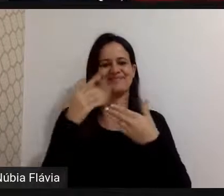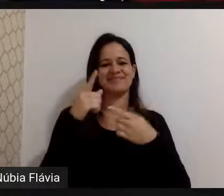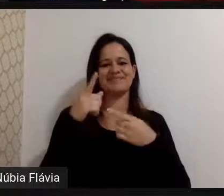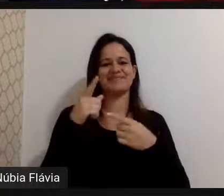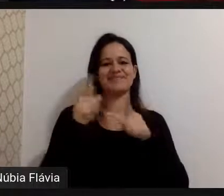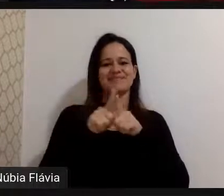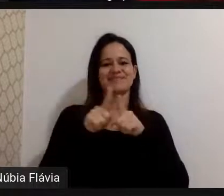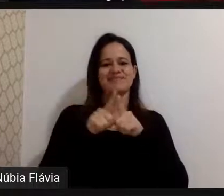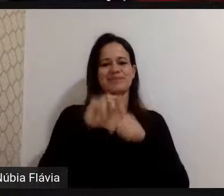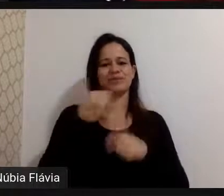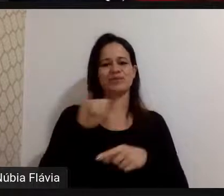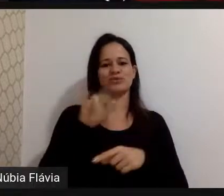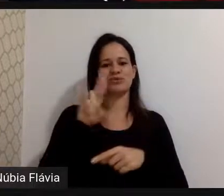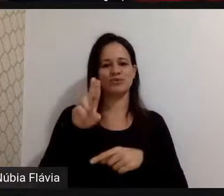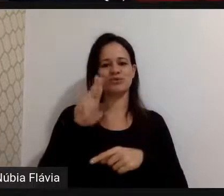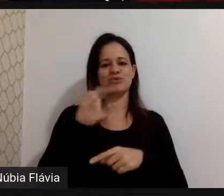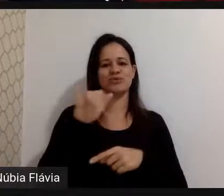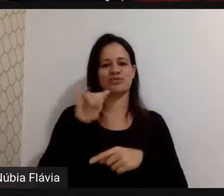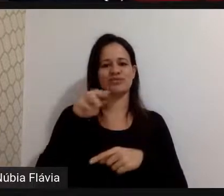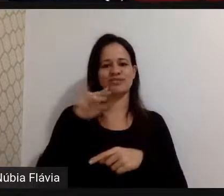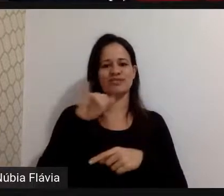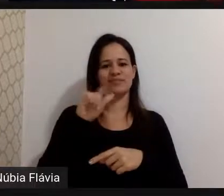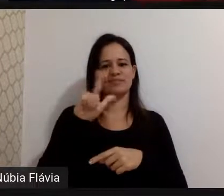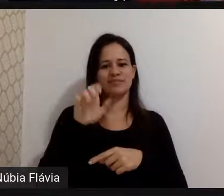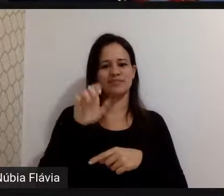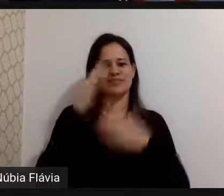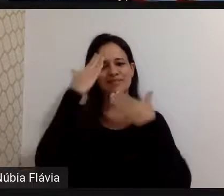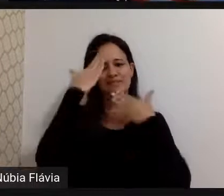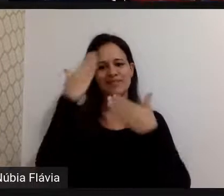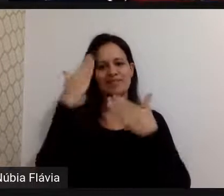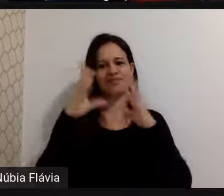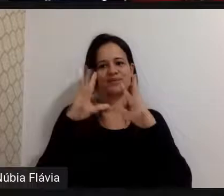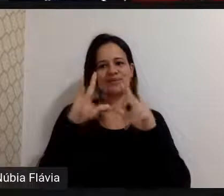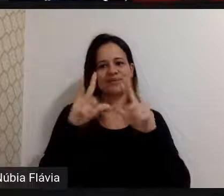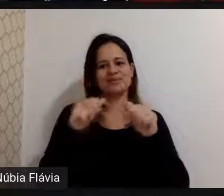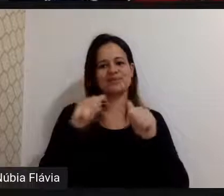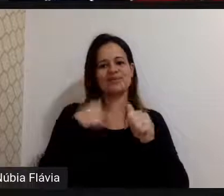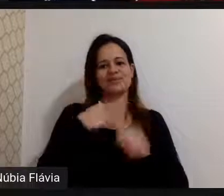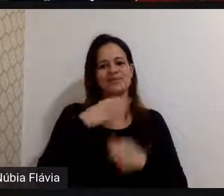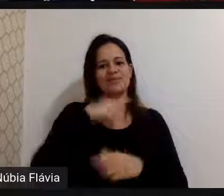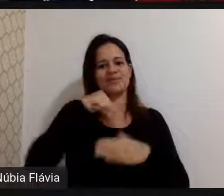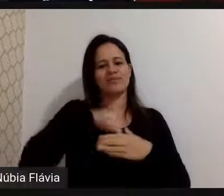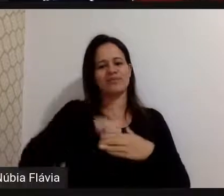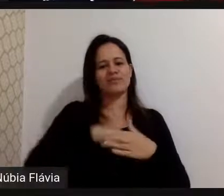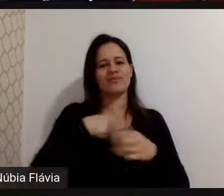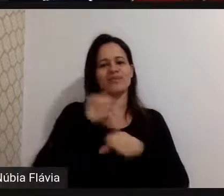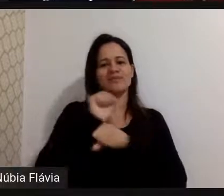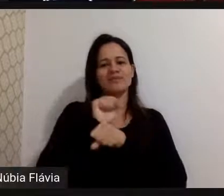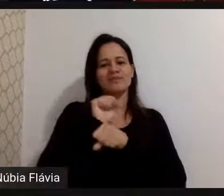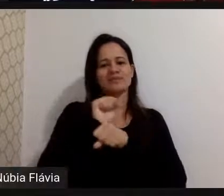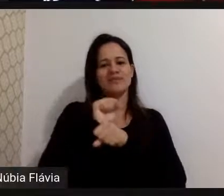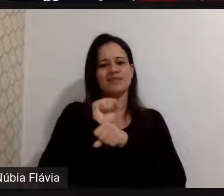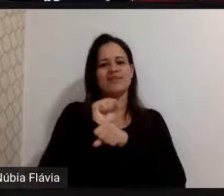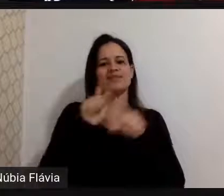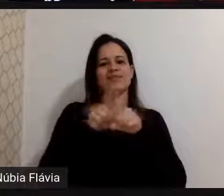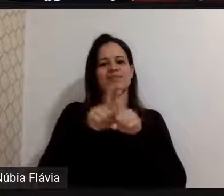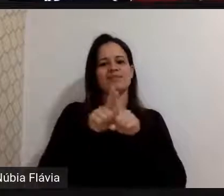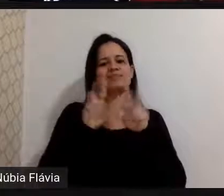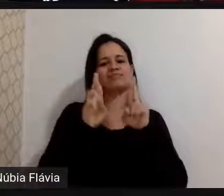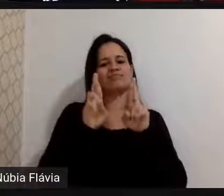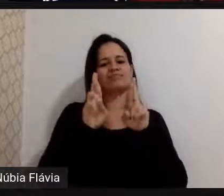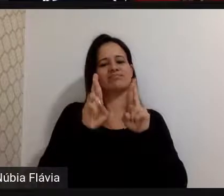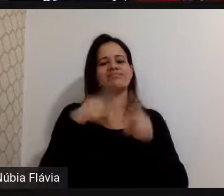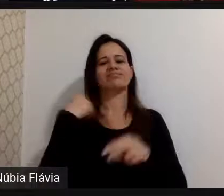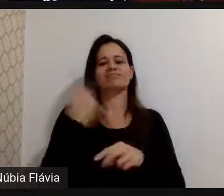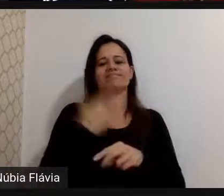Ju, Jamile, Rodrigo, todo mundo que está nos bastidores. Gente, muito obrigada do fundo do meu coração. Eu espero nem que seja um pouquinho que a gente